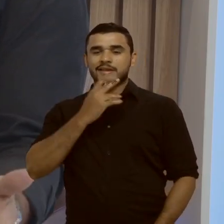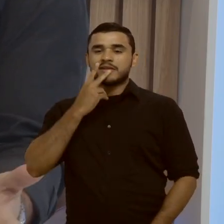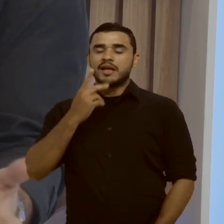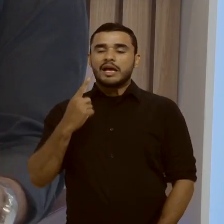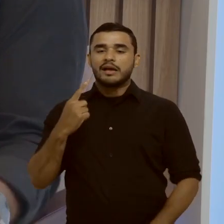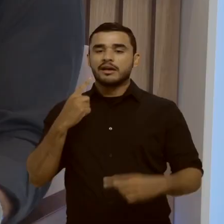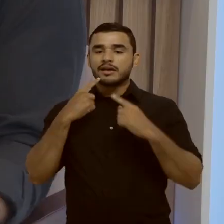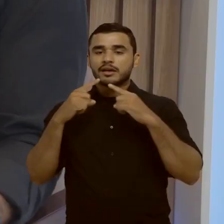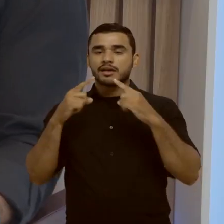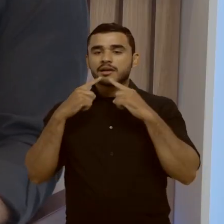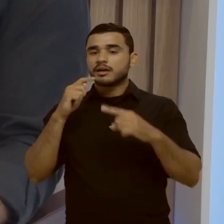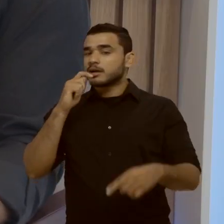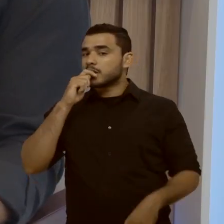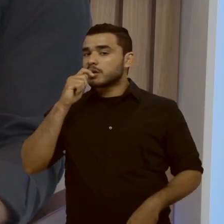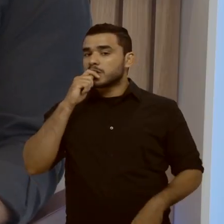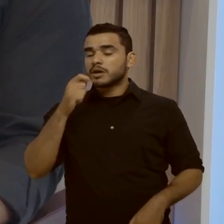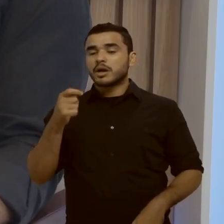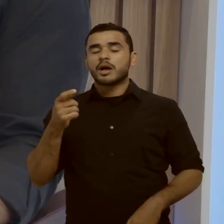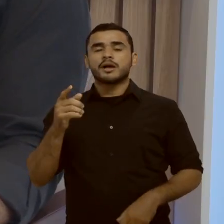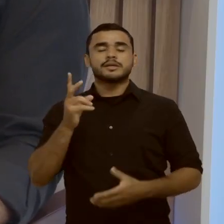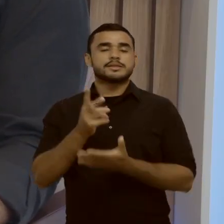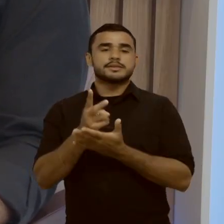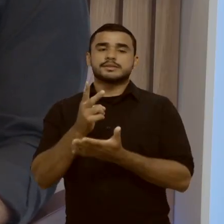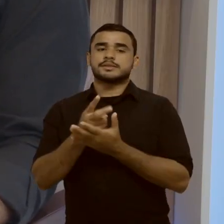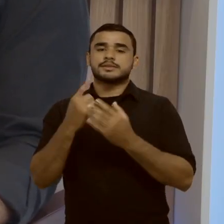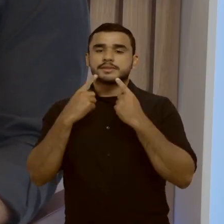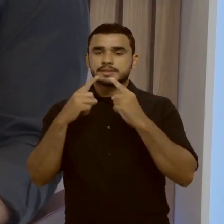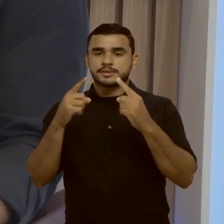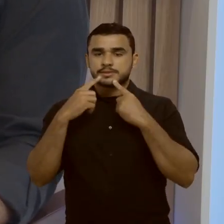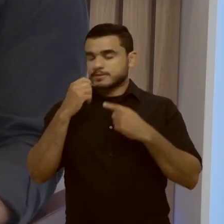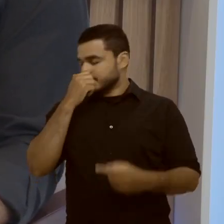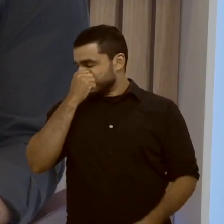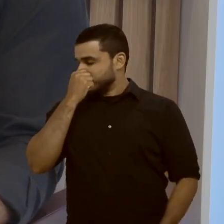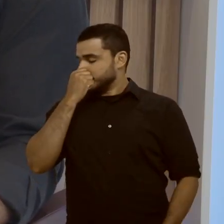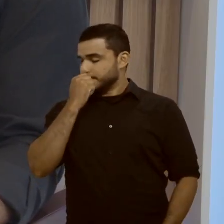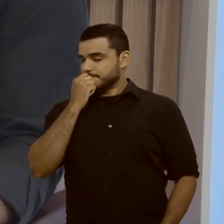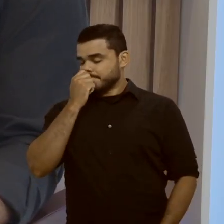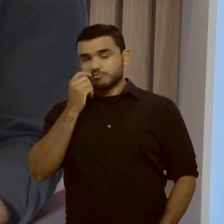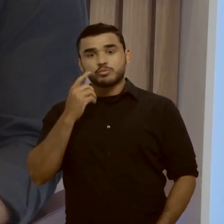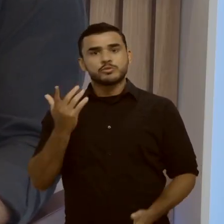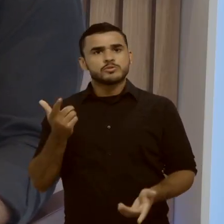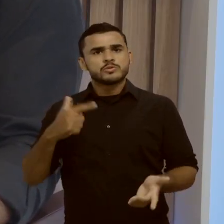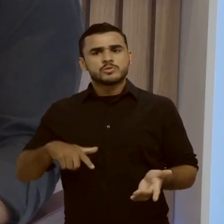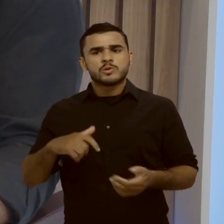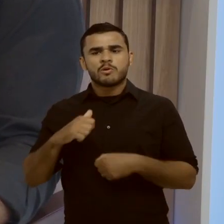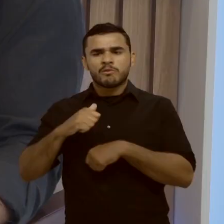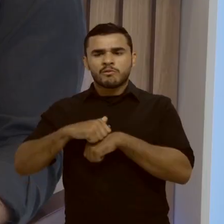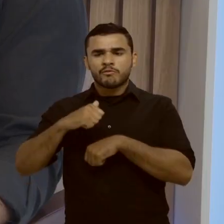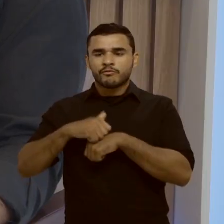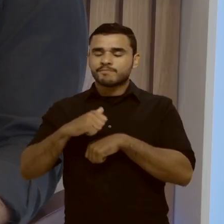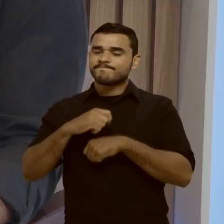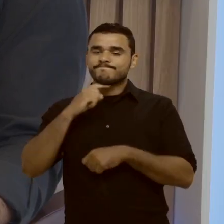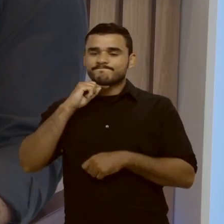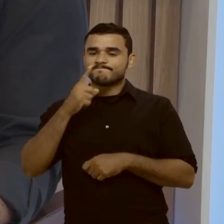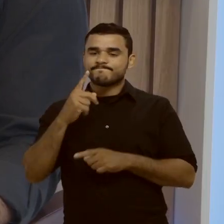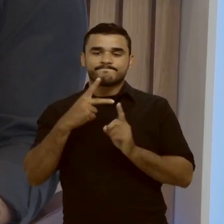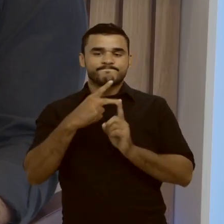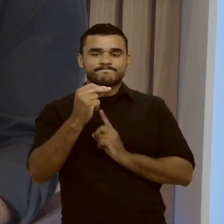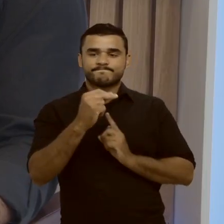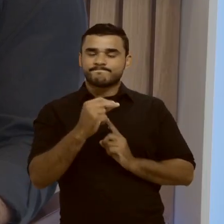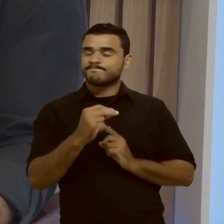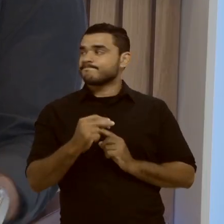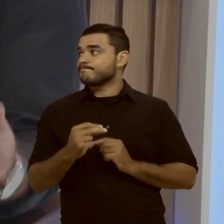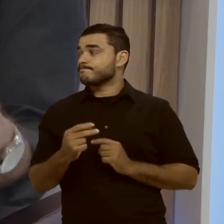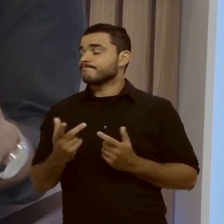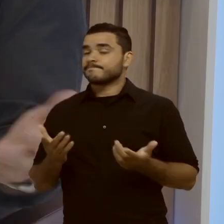o que é normal do Rogério Ceni, mas o fato é que o Fortaleza de novo não consegue vencer. Mais uma vez, ele